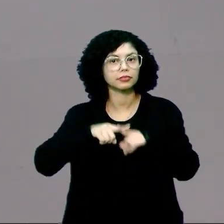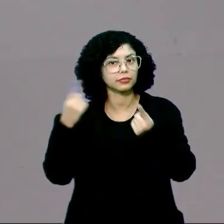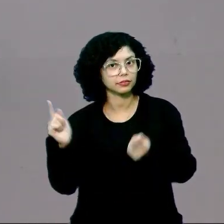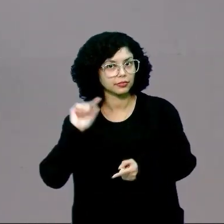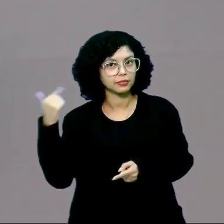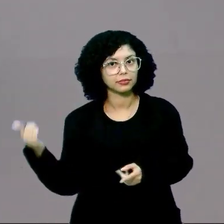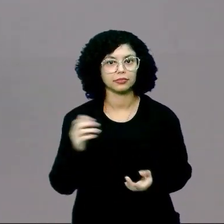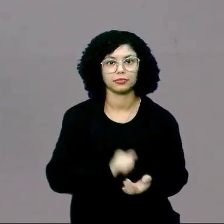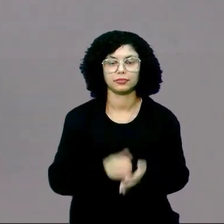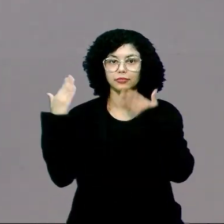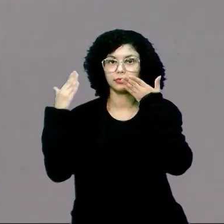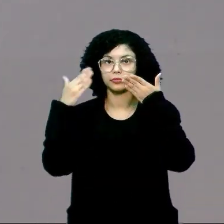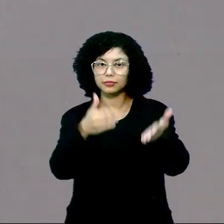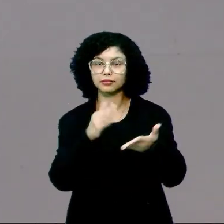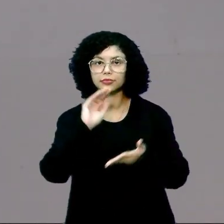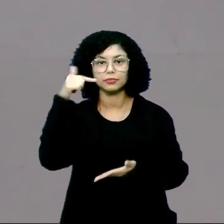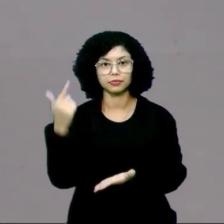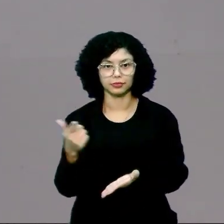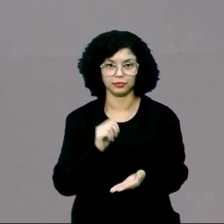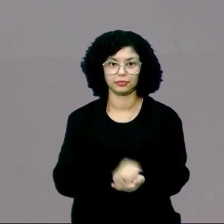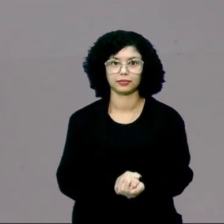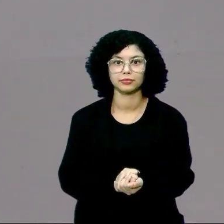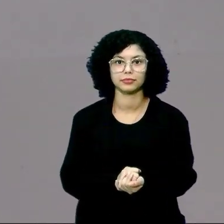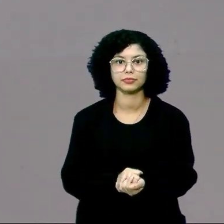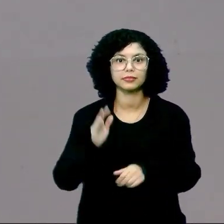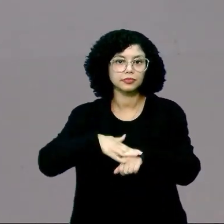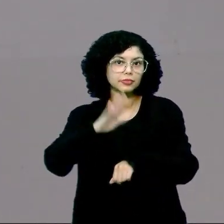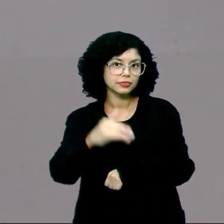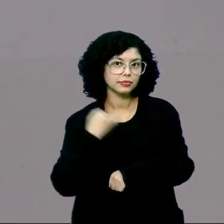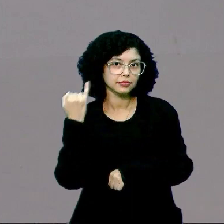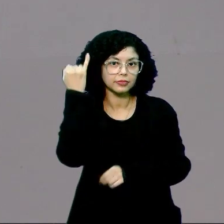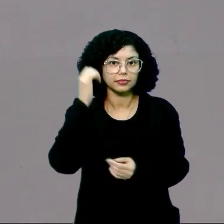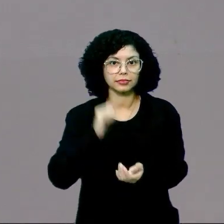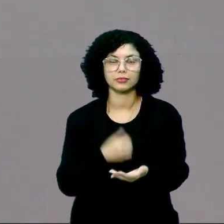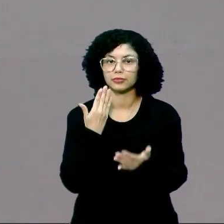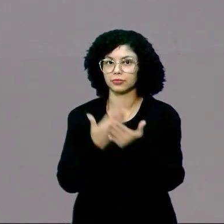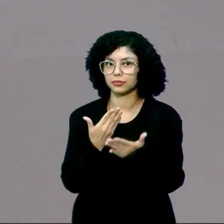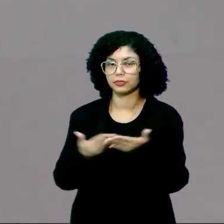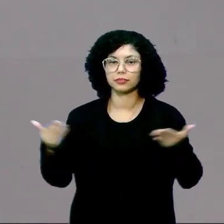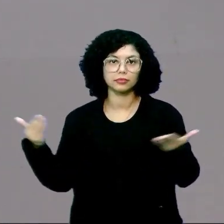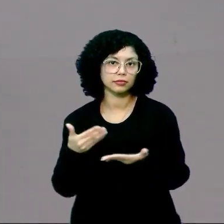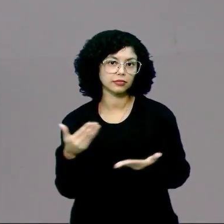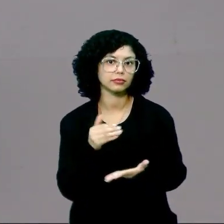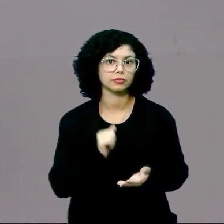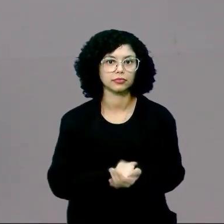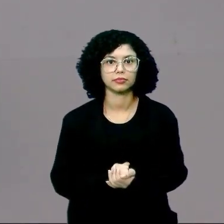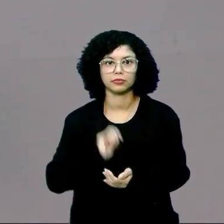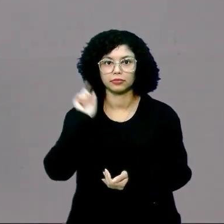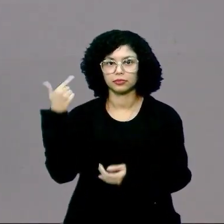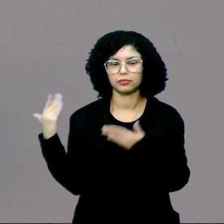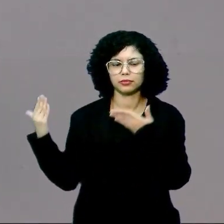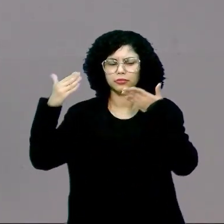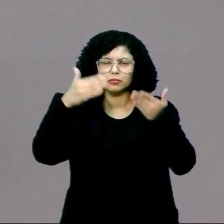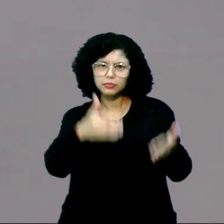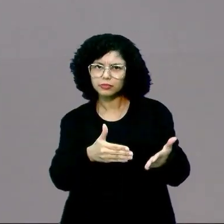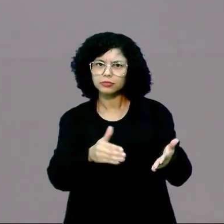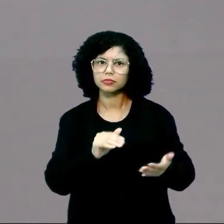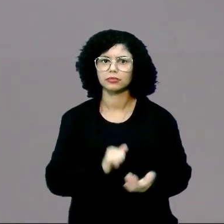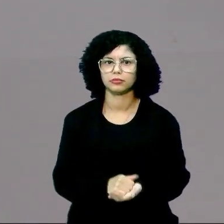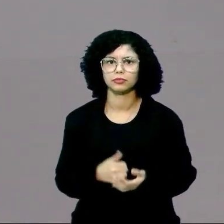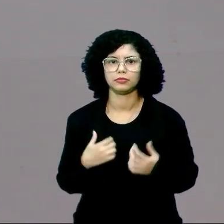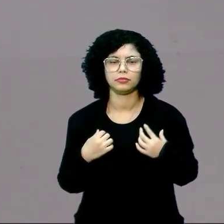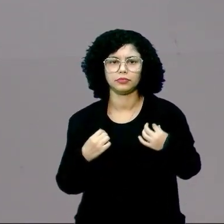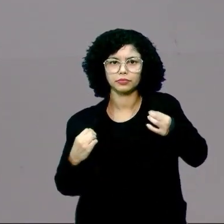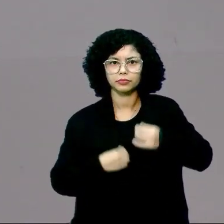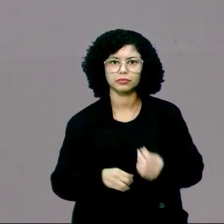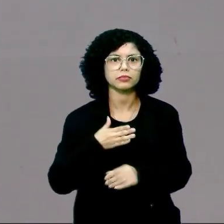lado, né? E focar naquilo que é o mais importante, a nossa aula de hoje, com aquele objetivo de